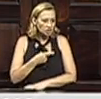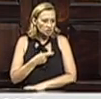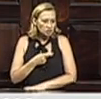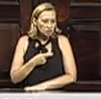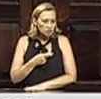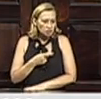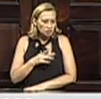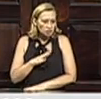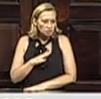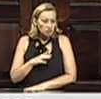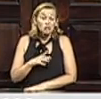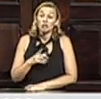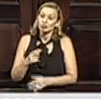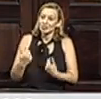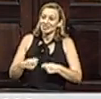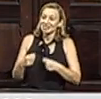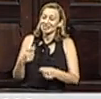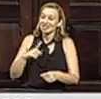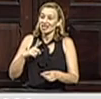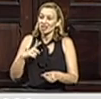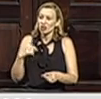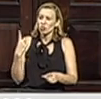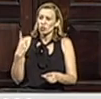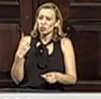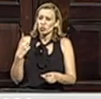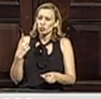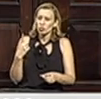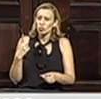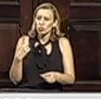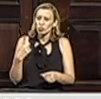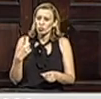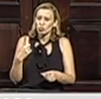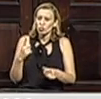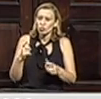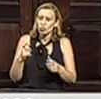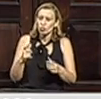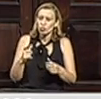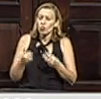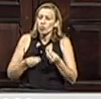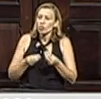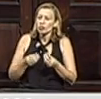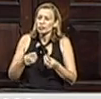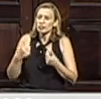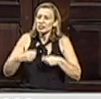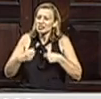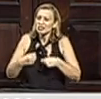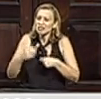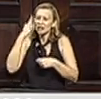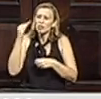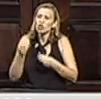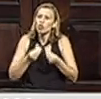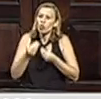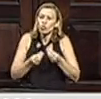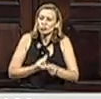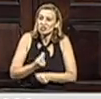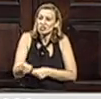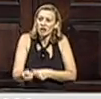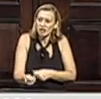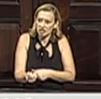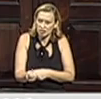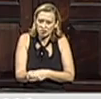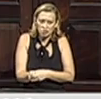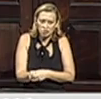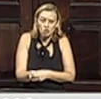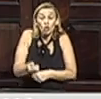Vamos ter que encontrar uma saída. Porque o problema é que nós votamos a emenda, o destaque número 14, que colocou